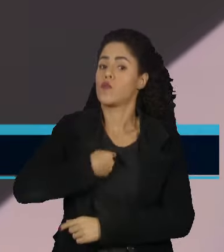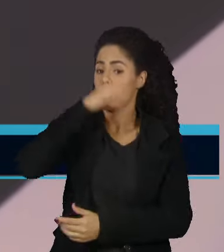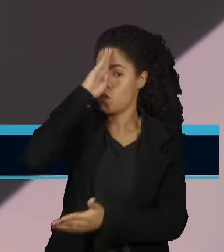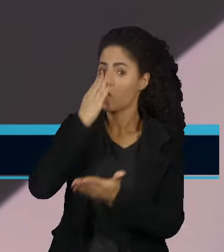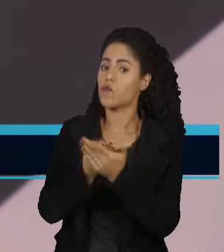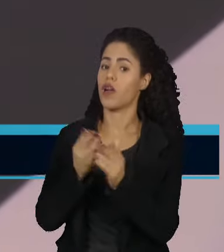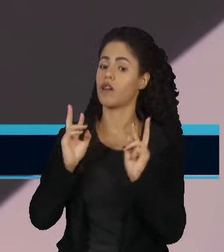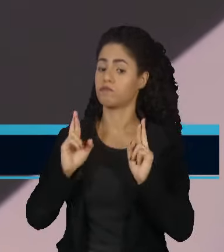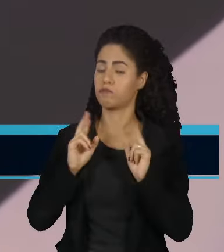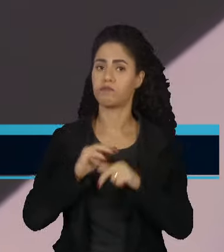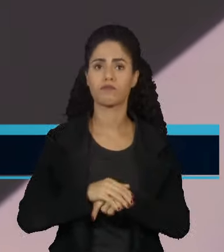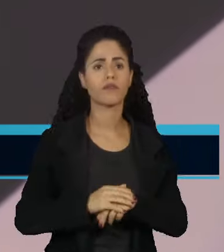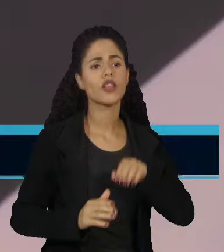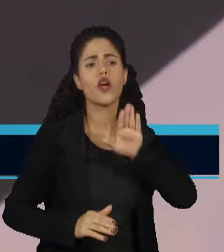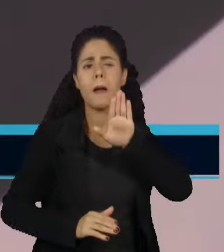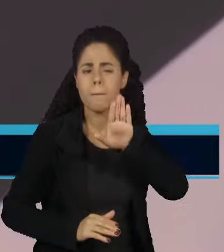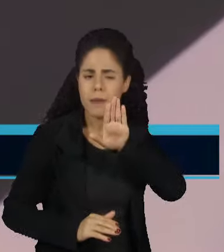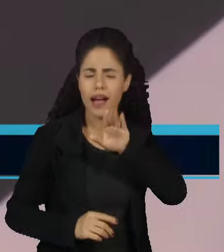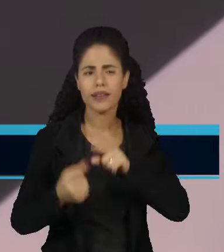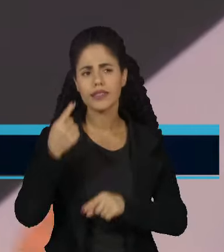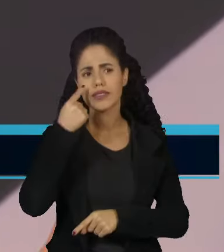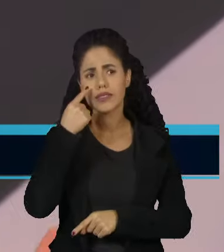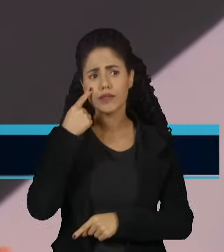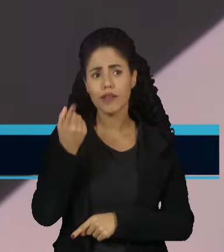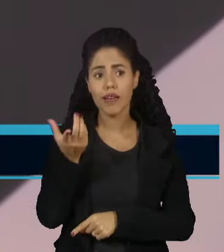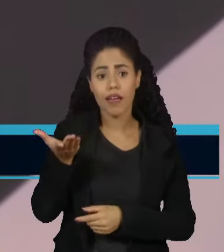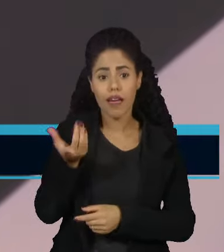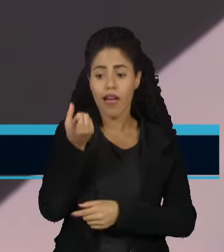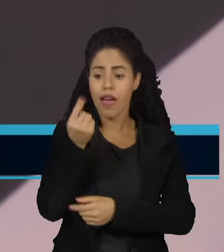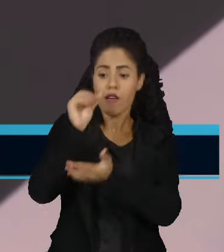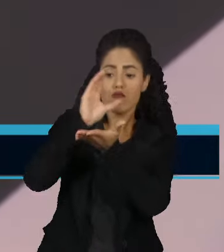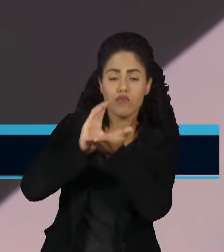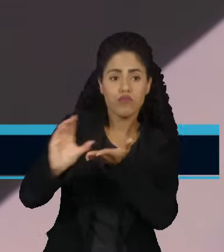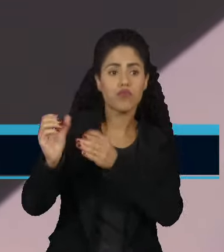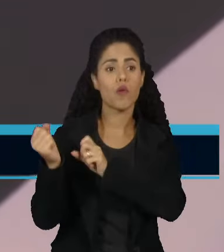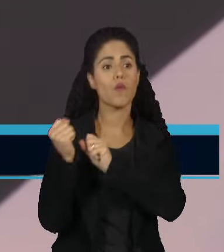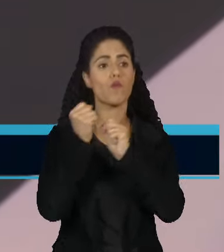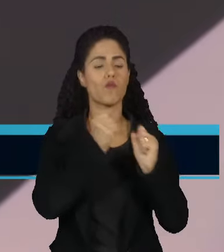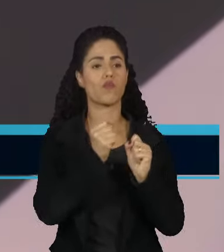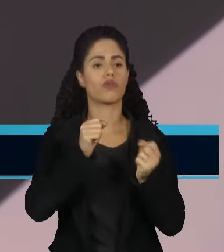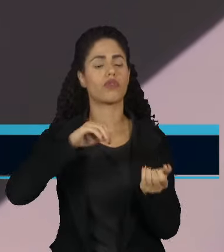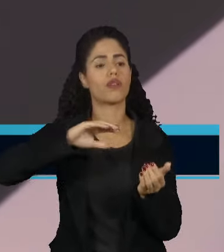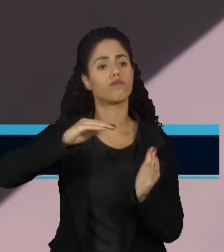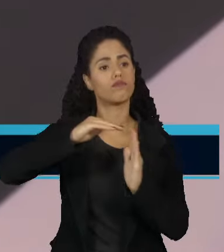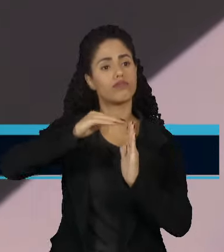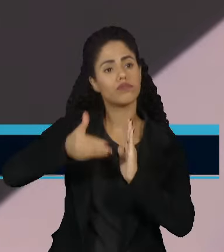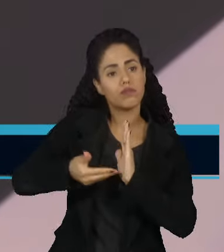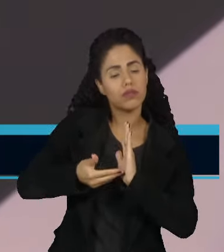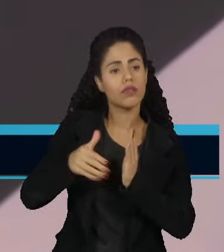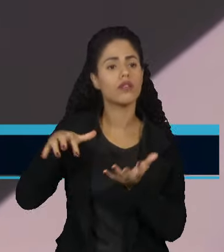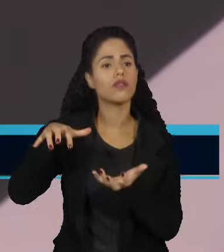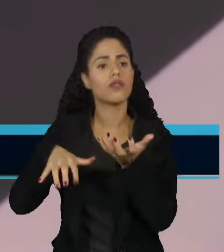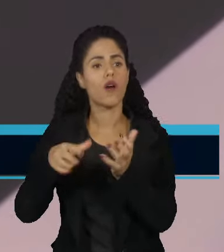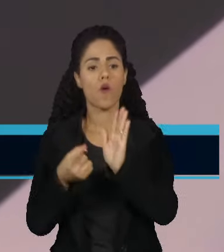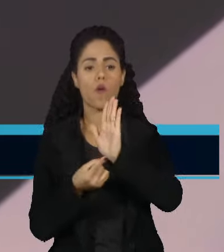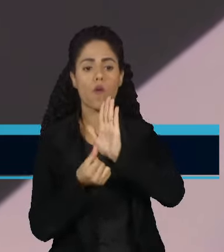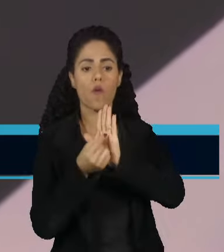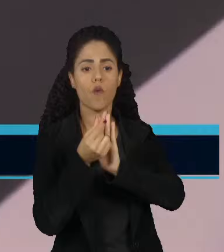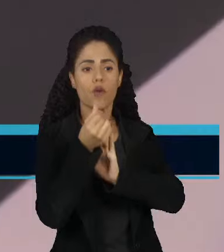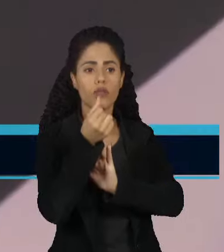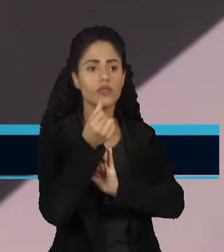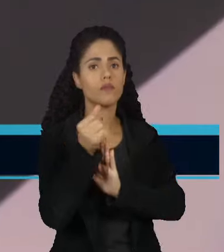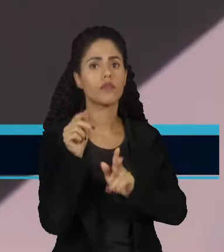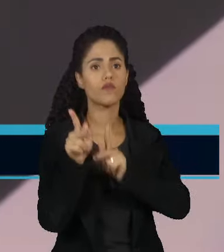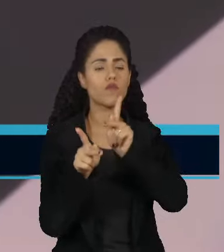nela. As emendas deram um poder enorme para o Congresso Nacional, que passou a decidir a aplicação do orçamento público